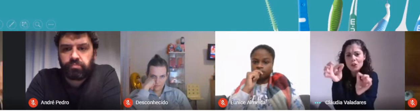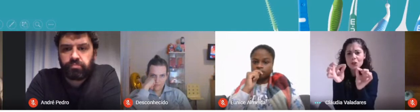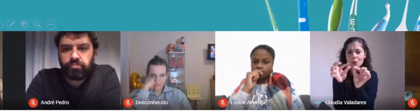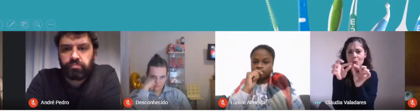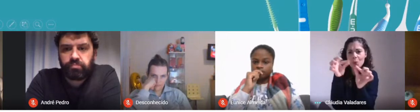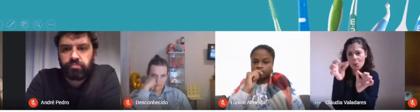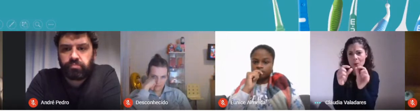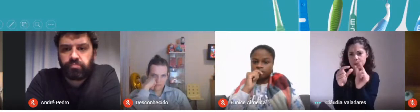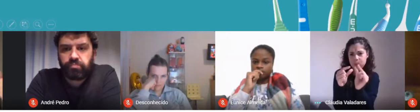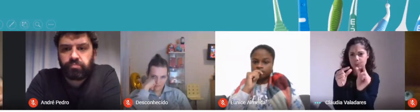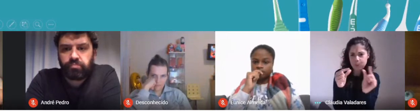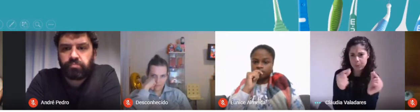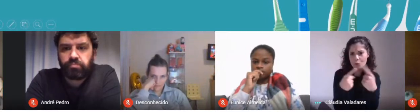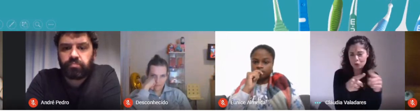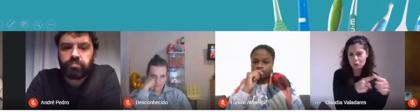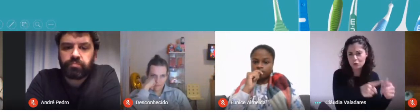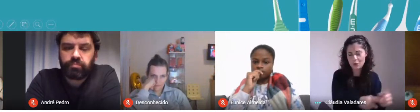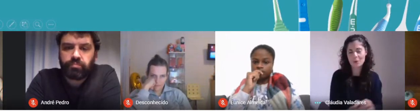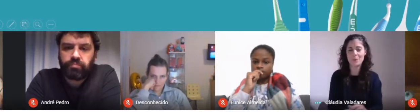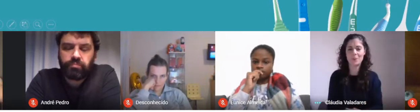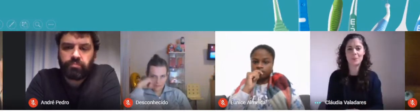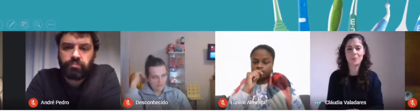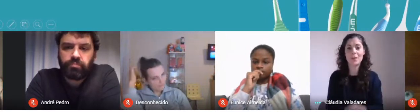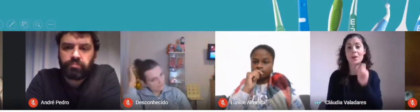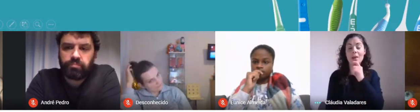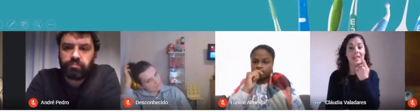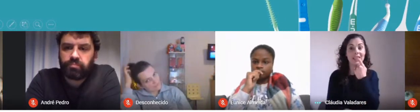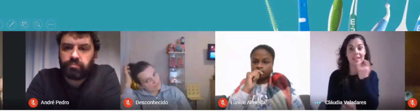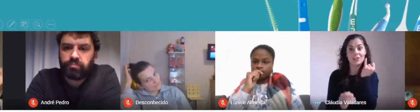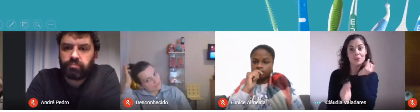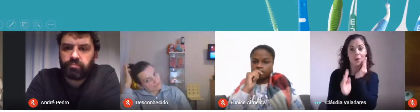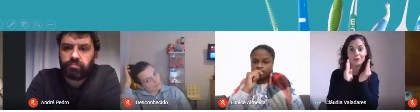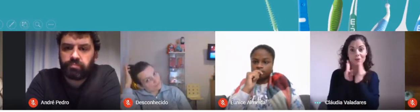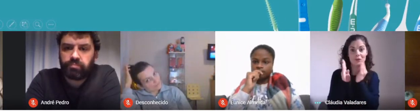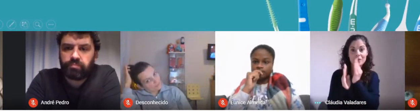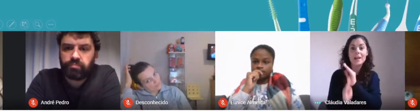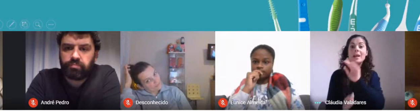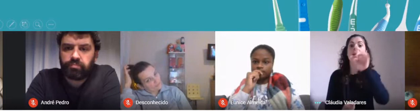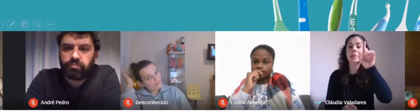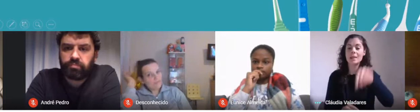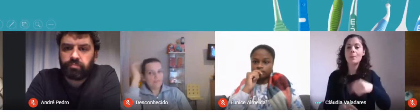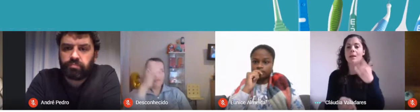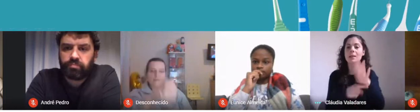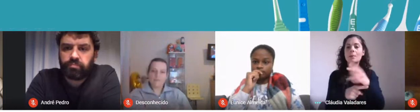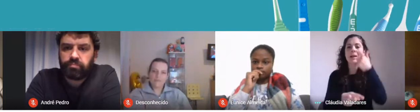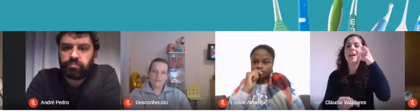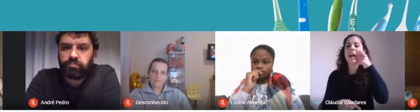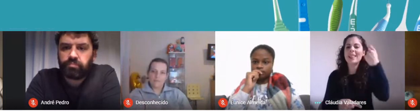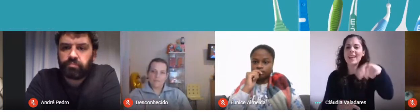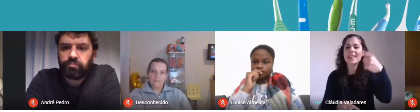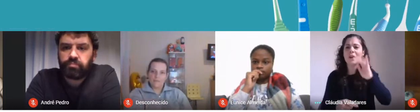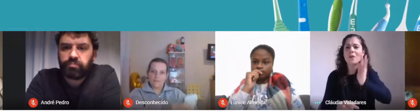Para além de poderem ser utilizados entre os dentes, podem, por exemplo, ser utilizados nos aparelhos dentários.